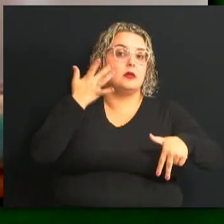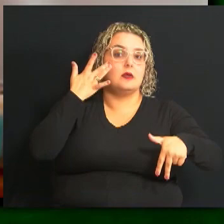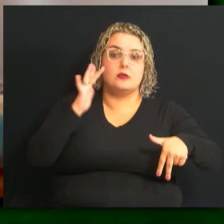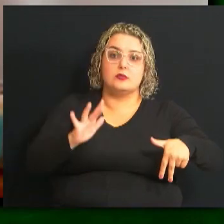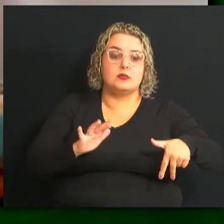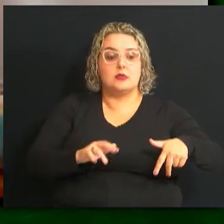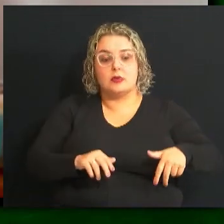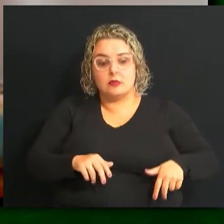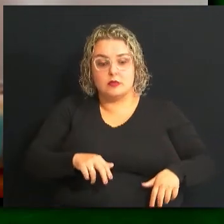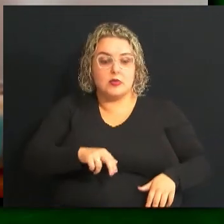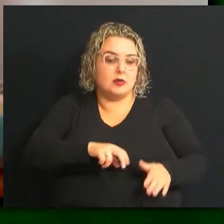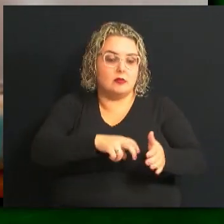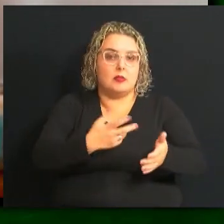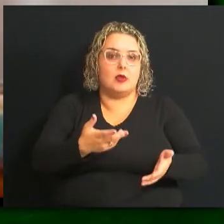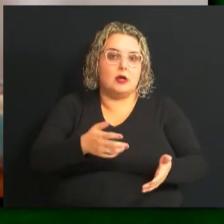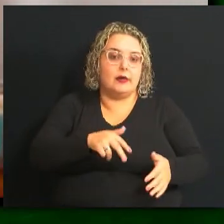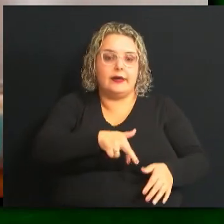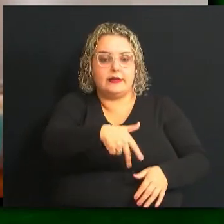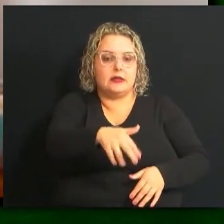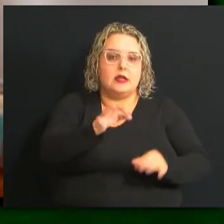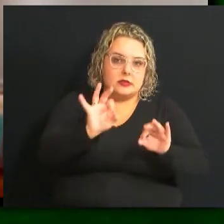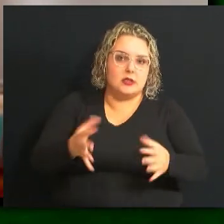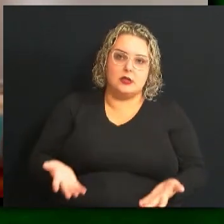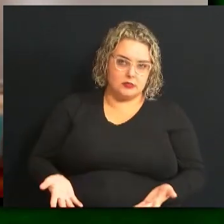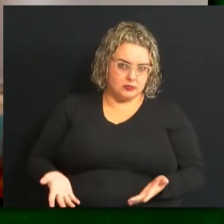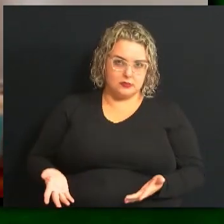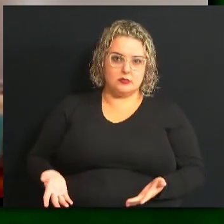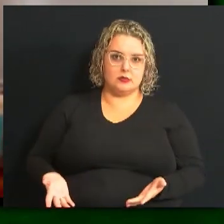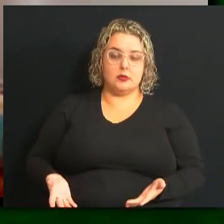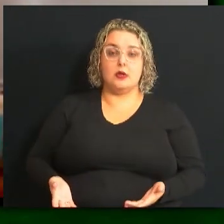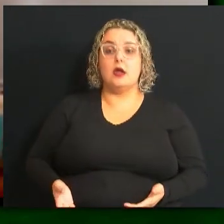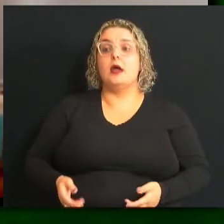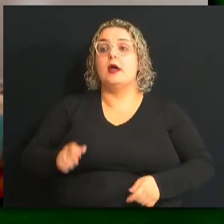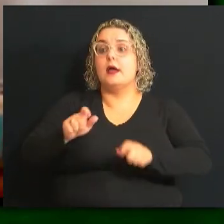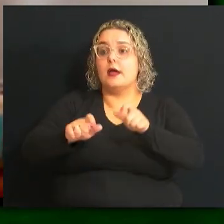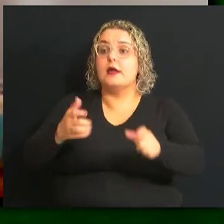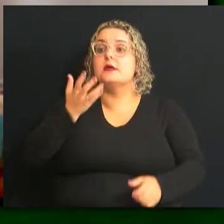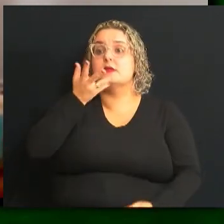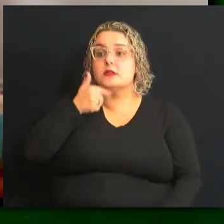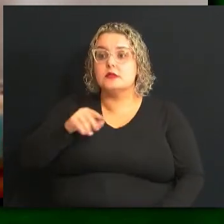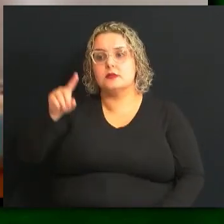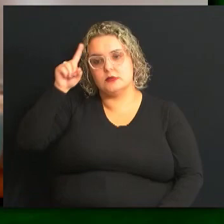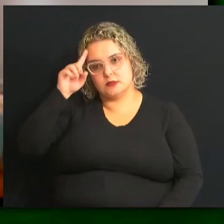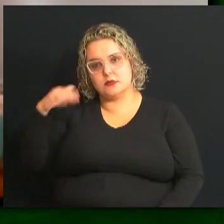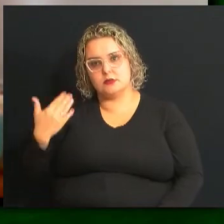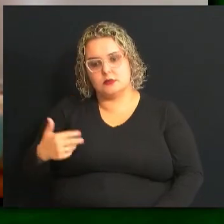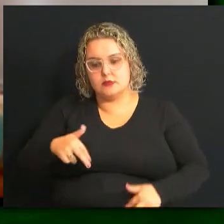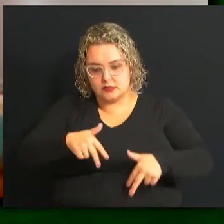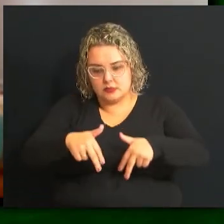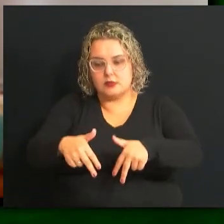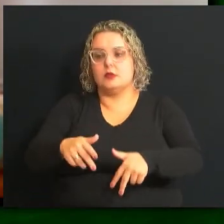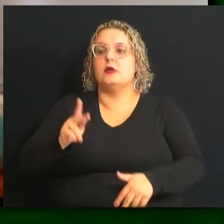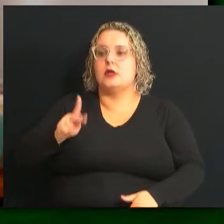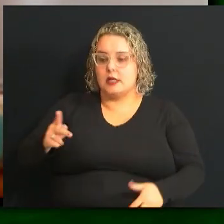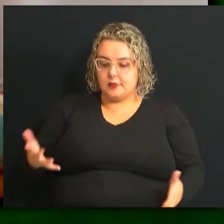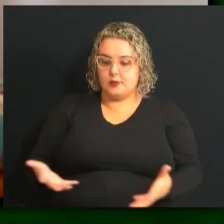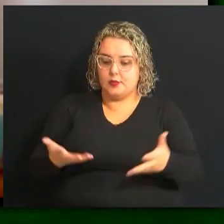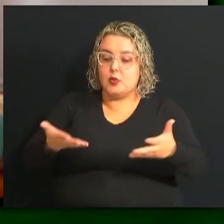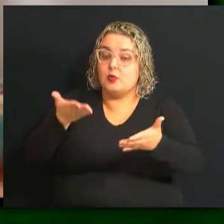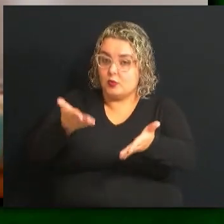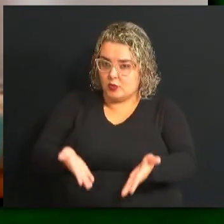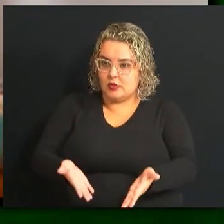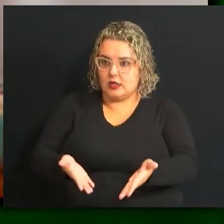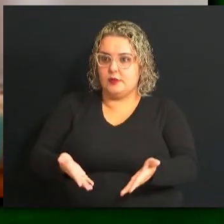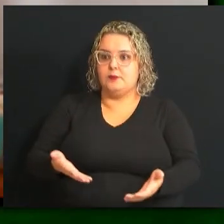funciona, né? O que funciona é as crianças poderem viver isso a cada dia e com um professor que promova isso, né?